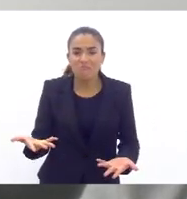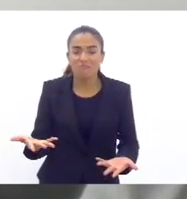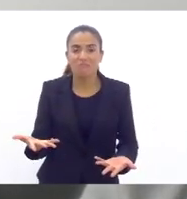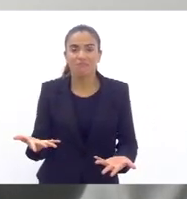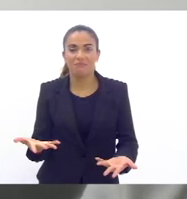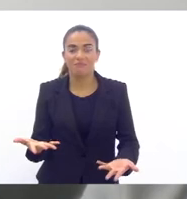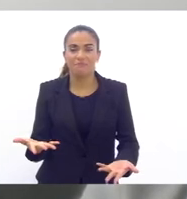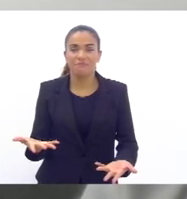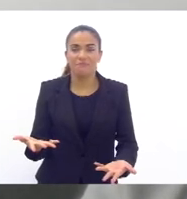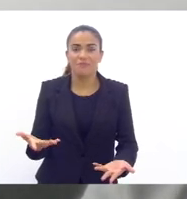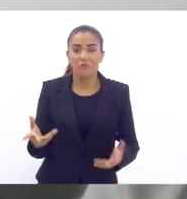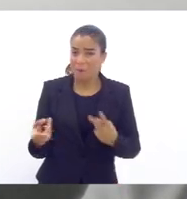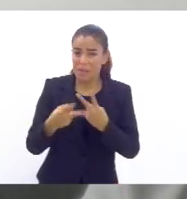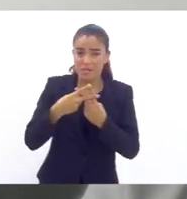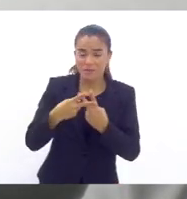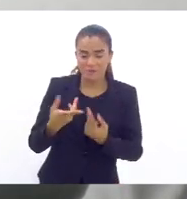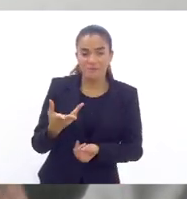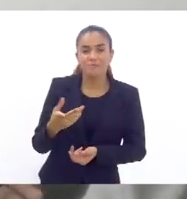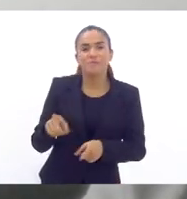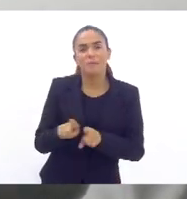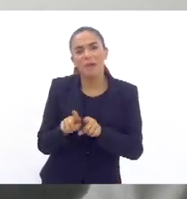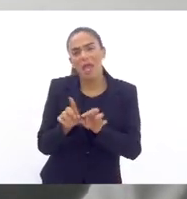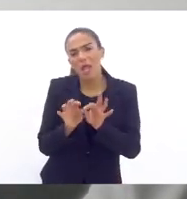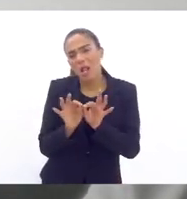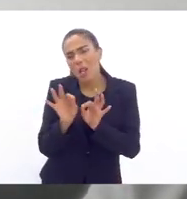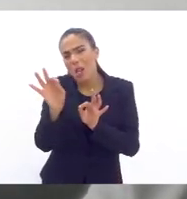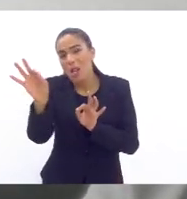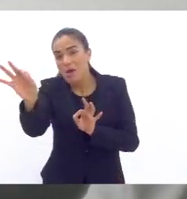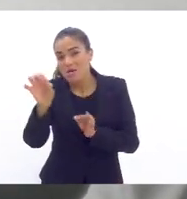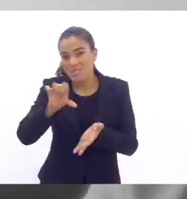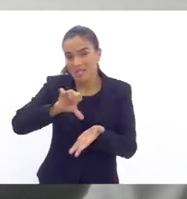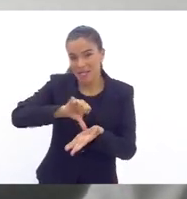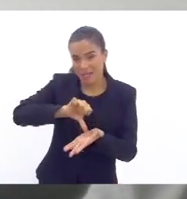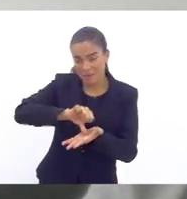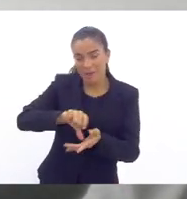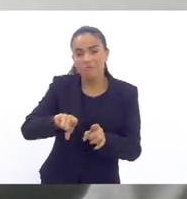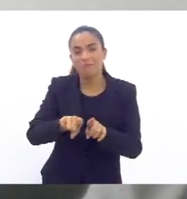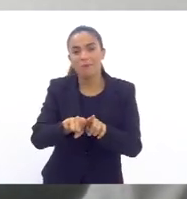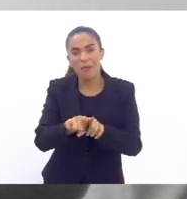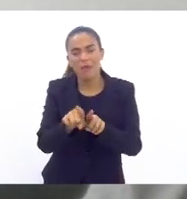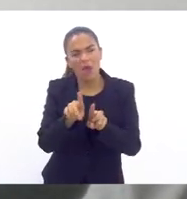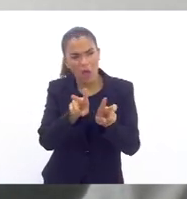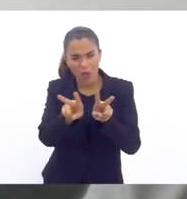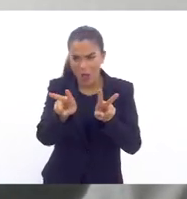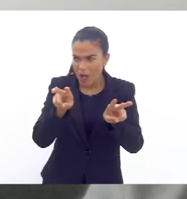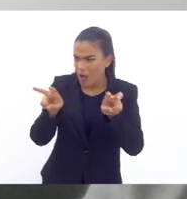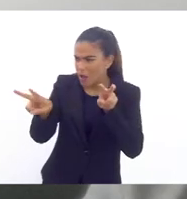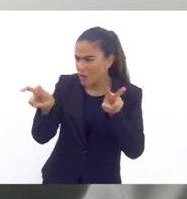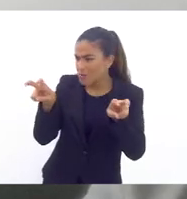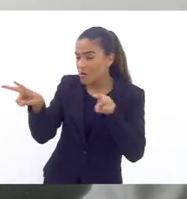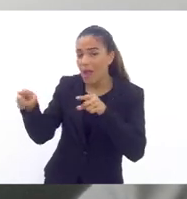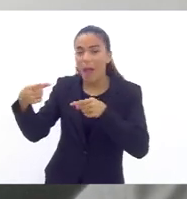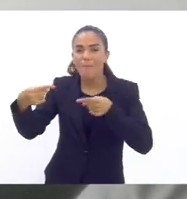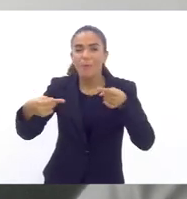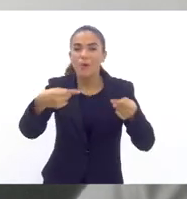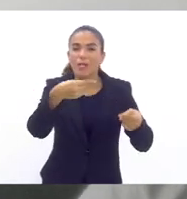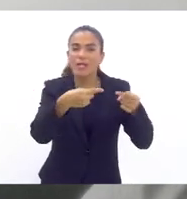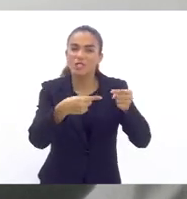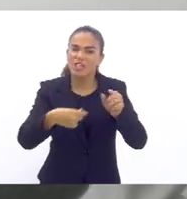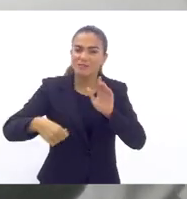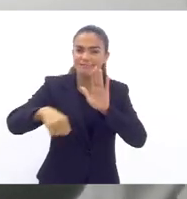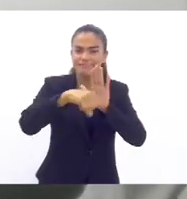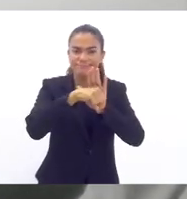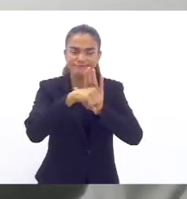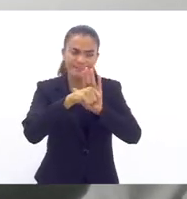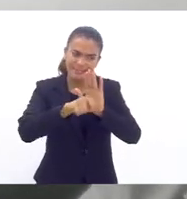periferias do interior do Estado do Rio de Janeiro da região metropolitana do Rio de Janeiro nós podemos observar que a política de criminalização